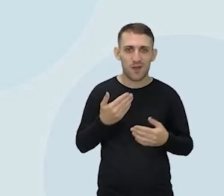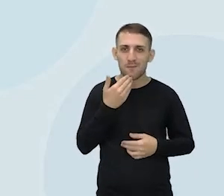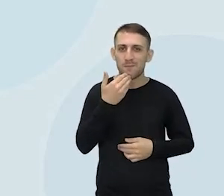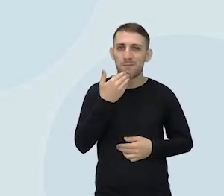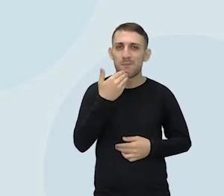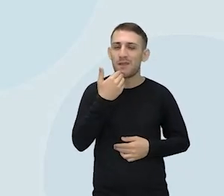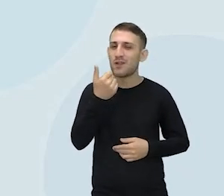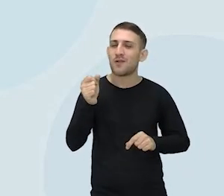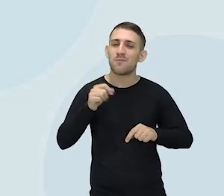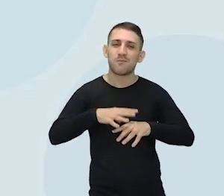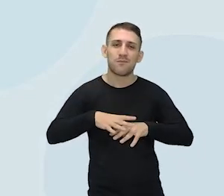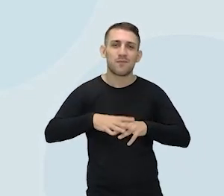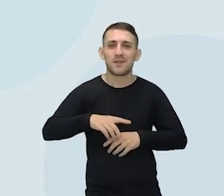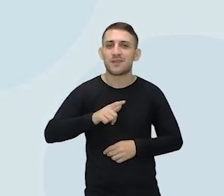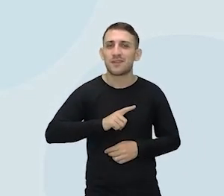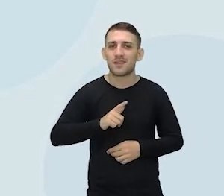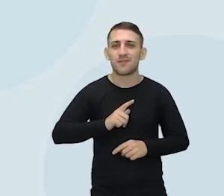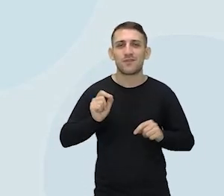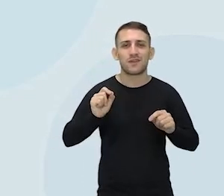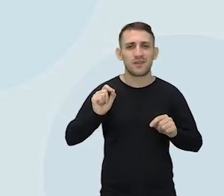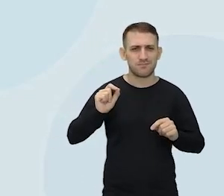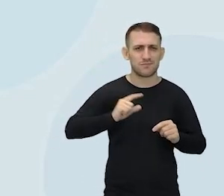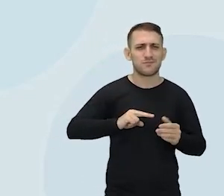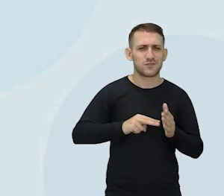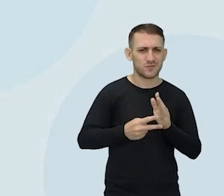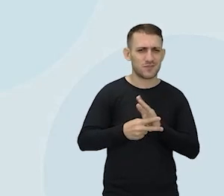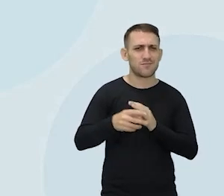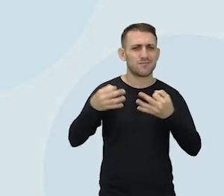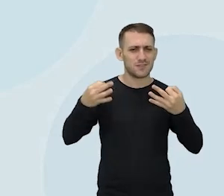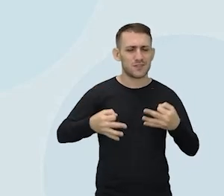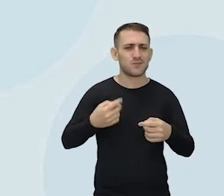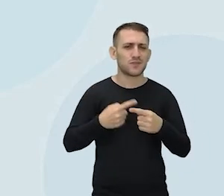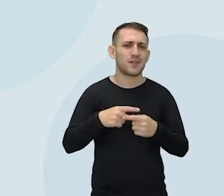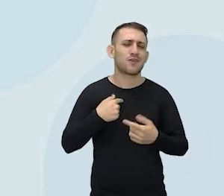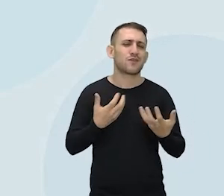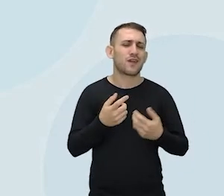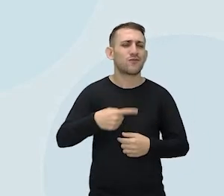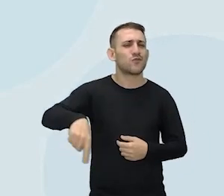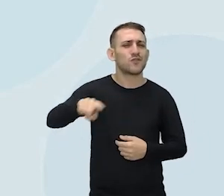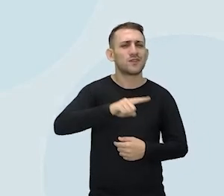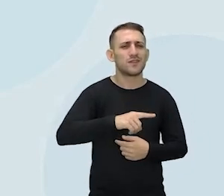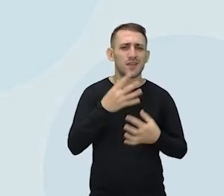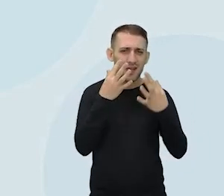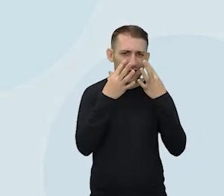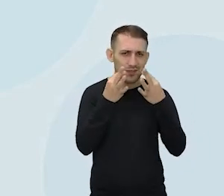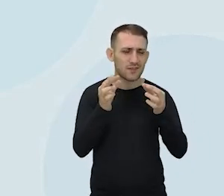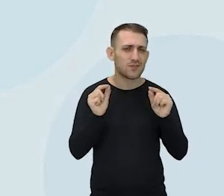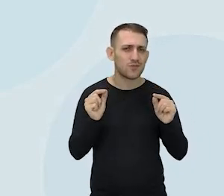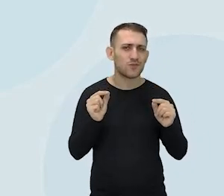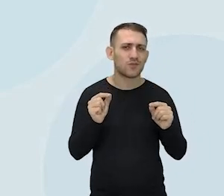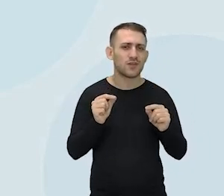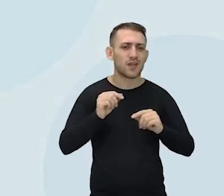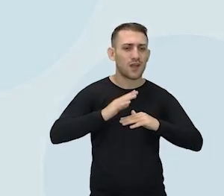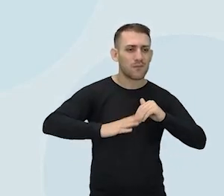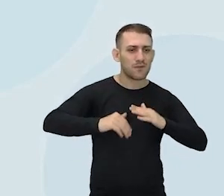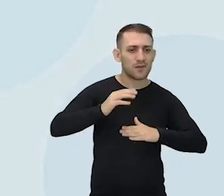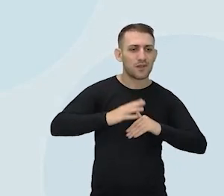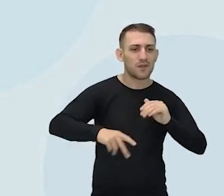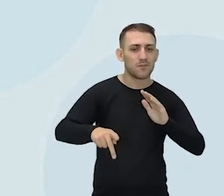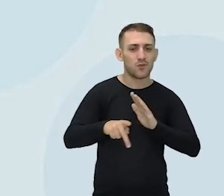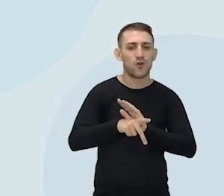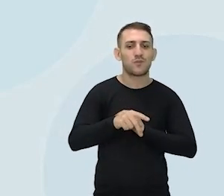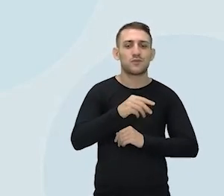de matemática, ela é muito significativa para nós, que eu quero que vocês observem, é a habilidade do